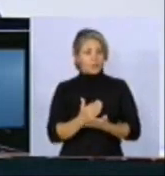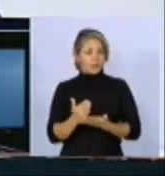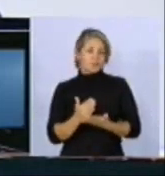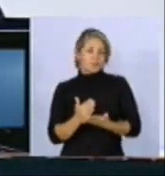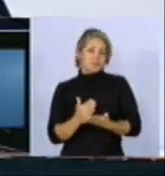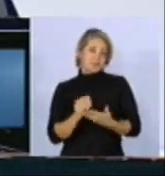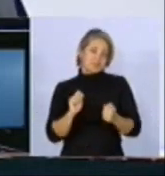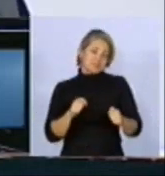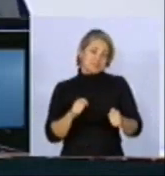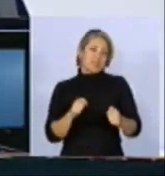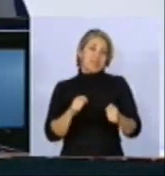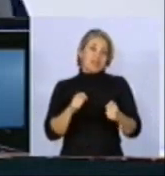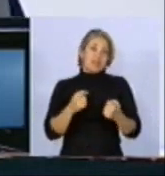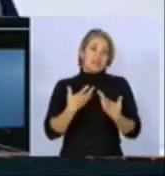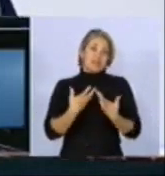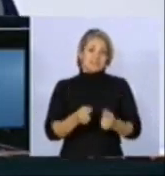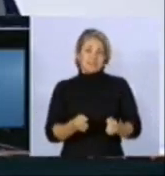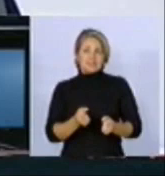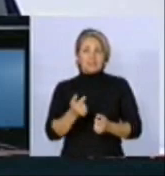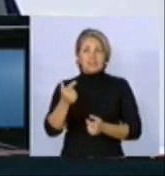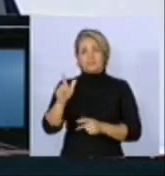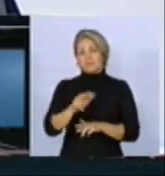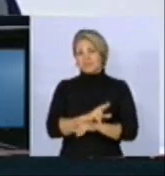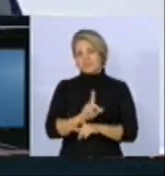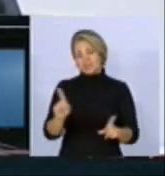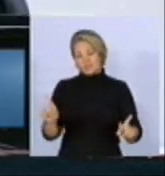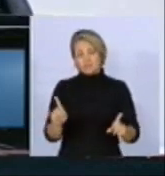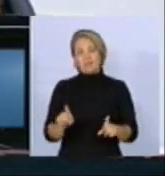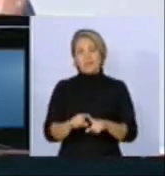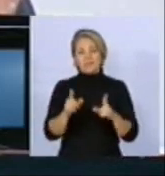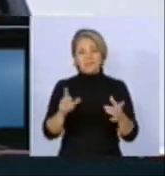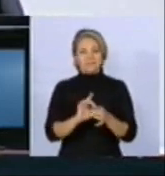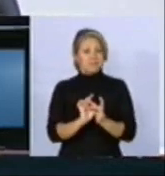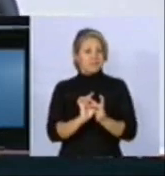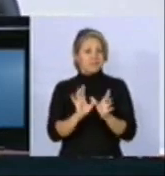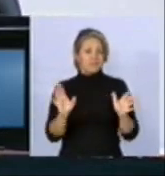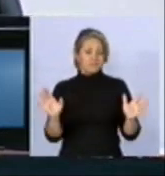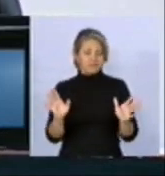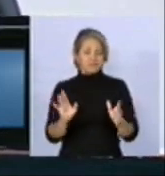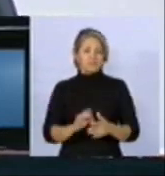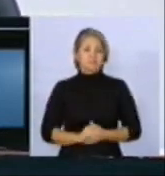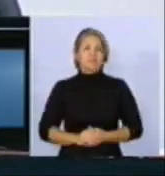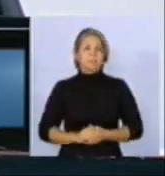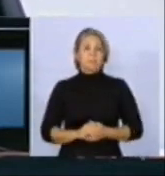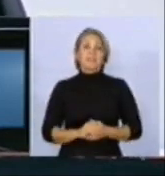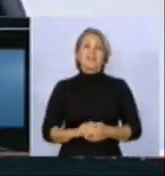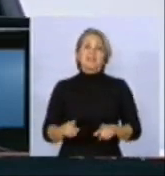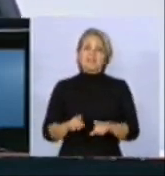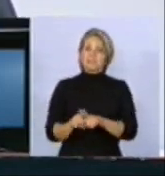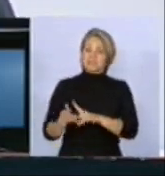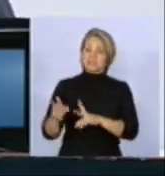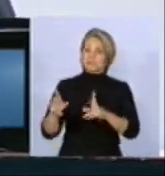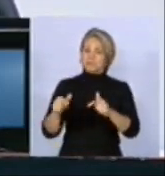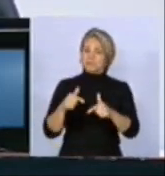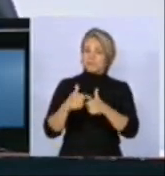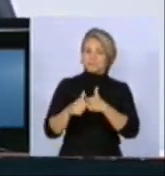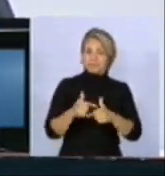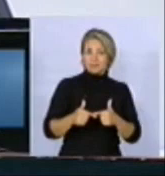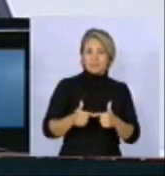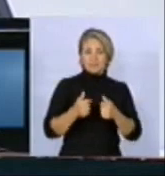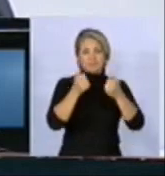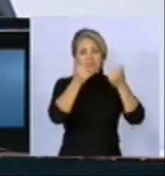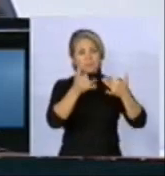coincidentes outras colidentes mas o ambiente é democrático não é de críticas e apenas para ordenar os trabalhos eu gostaria de